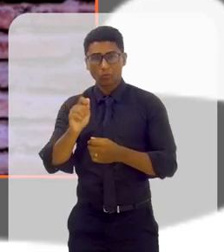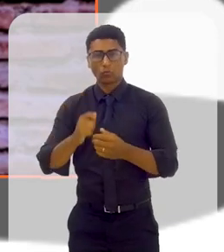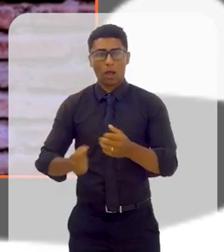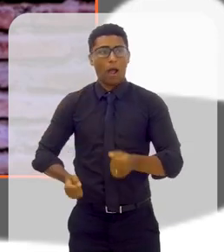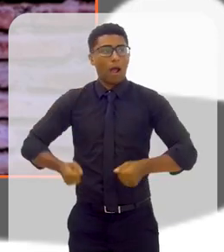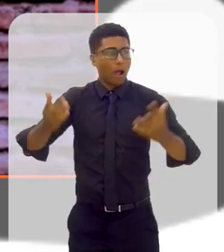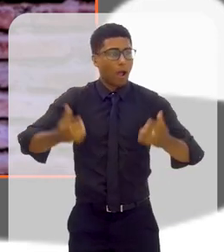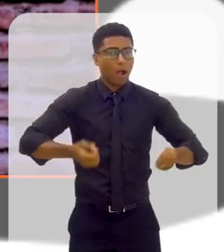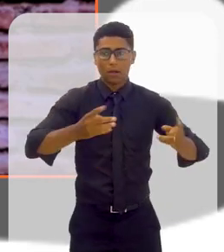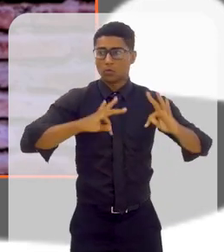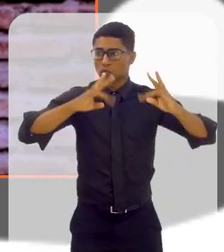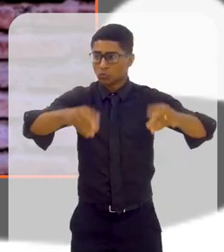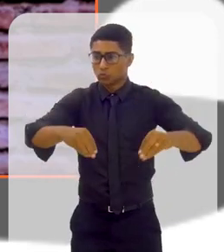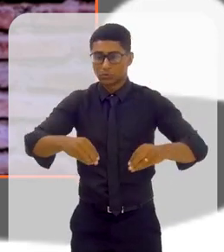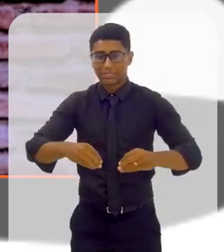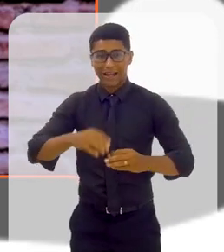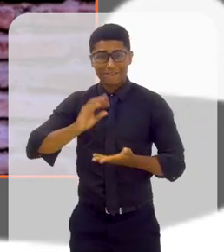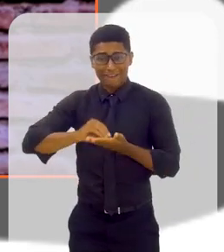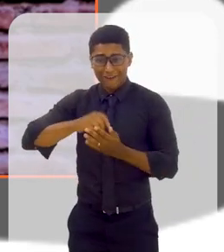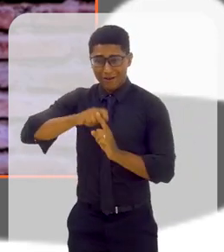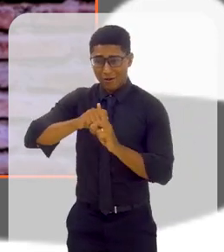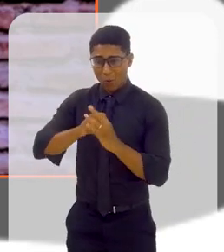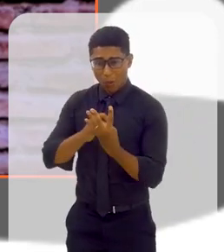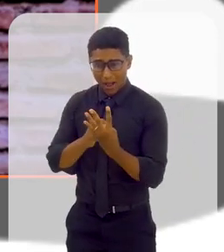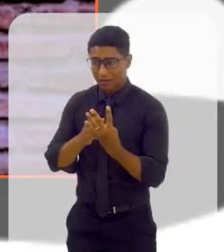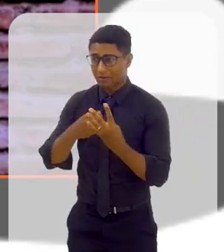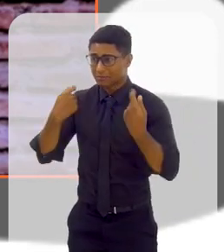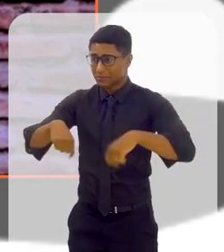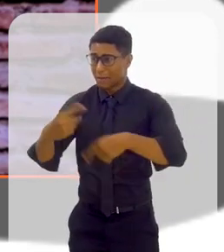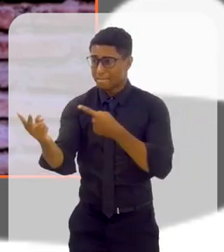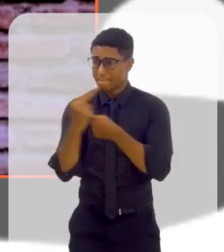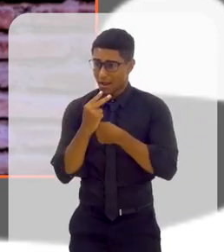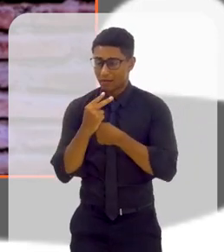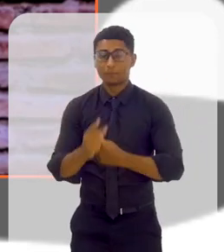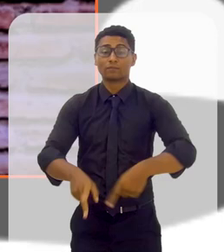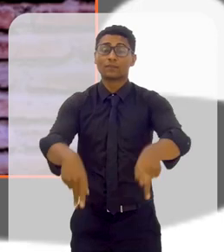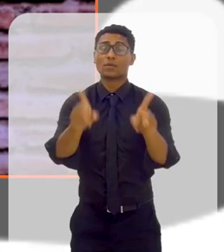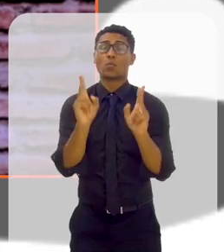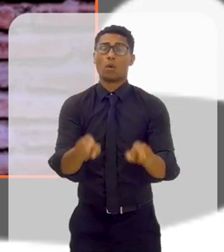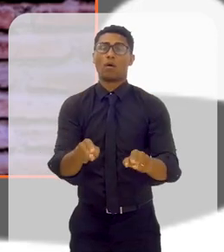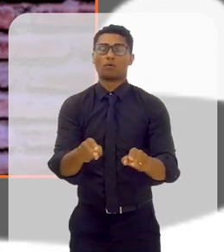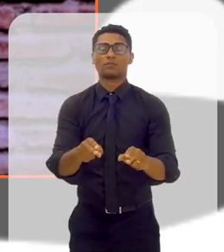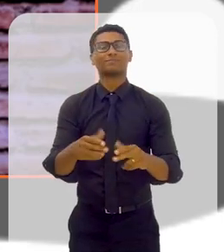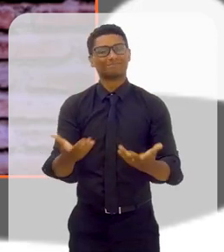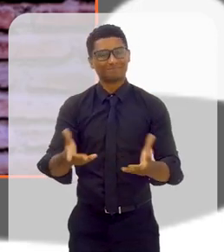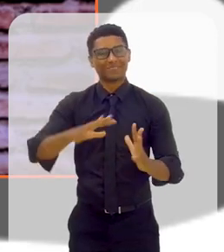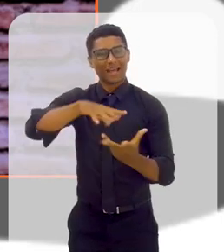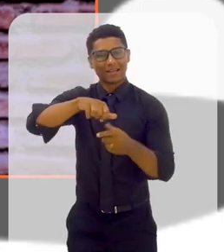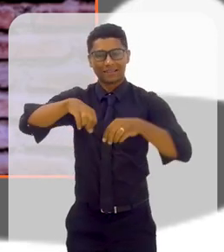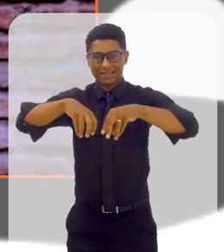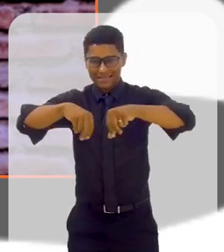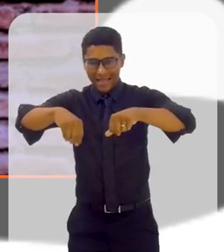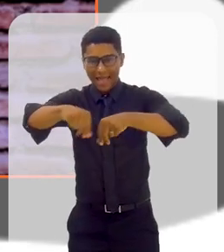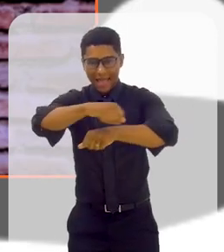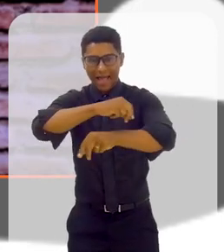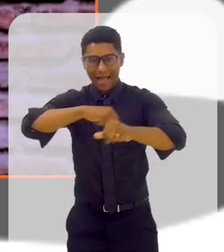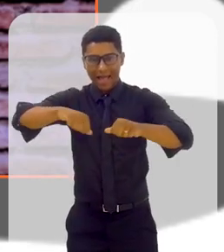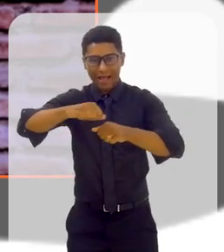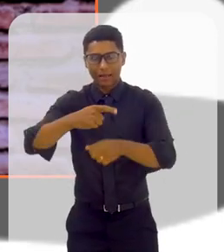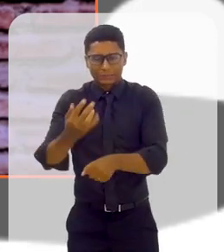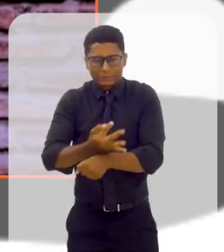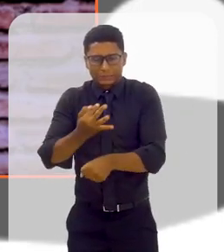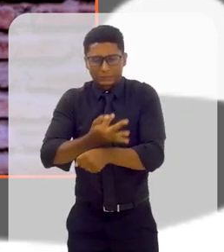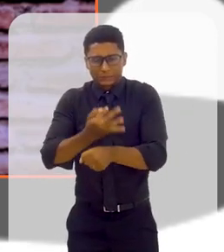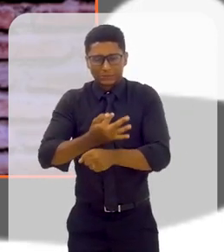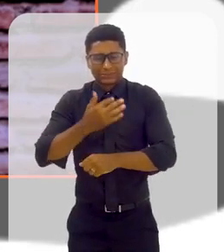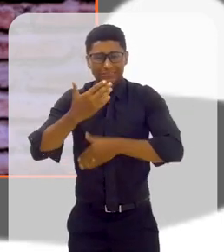tem que captar um empréstimo. O dia sobrecarga da Terra, ele faz exatamente a mesma coisa, só que nós não temos a quem recorrer um